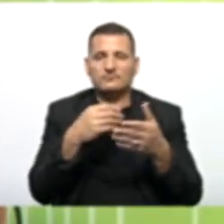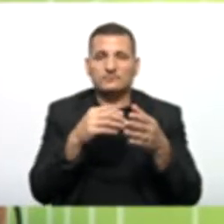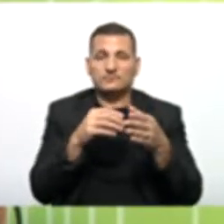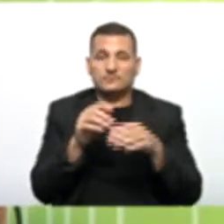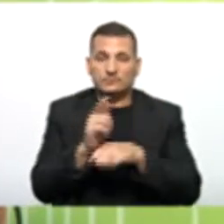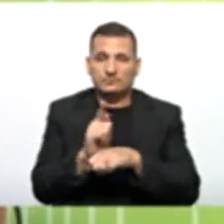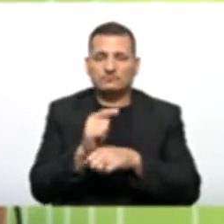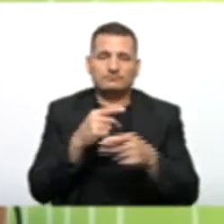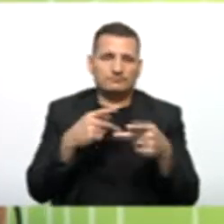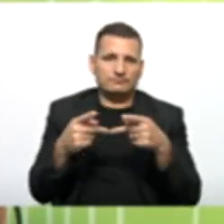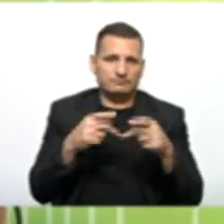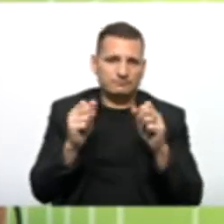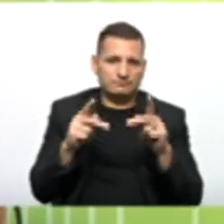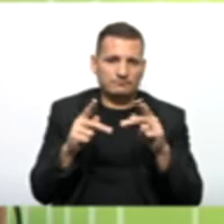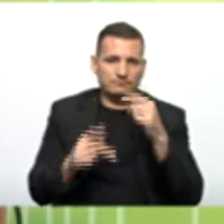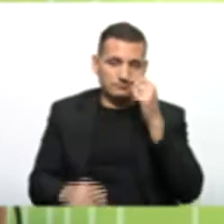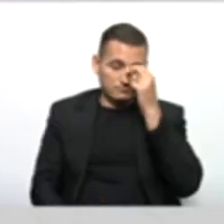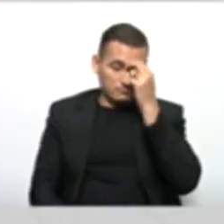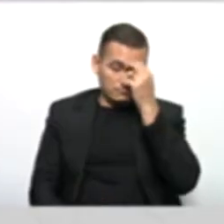projetos. Ok, gente?